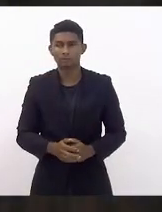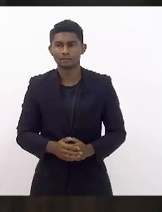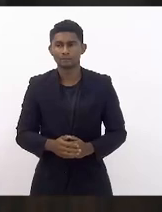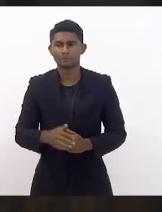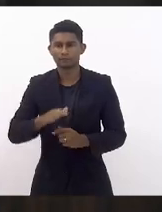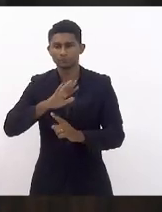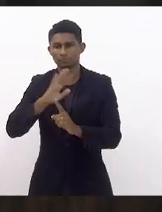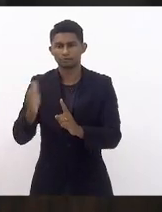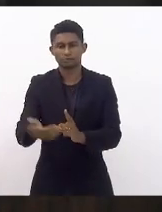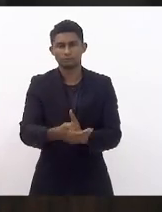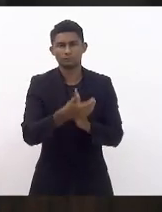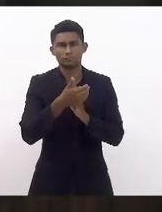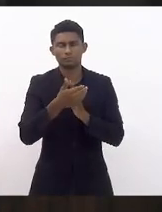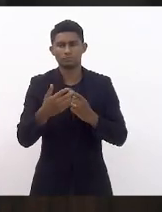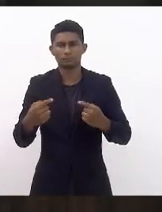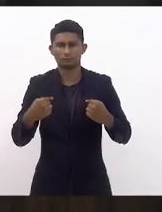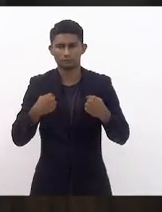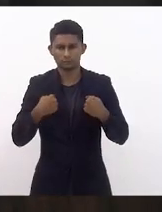Guarda,